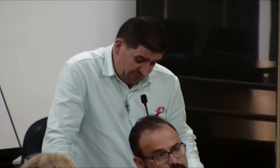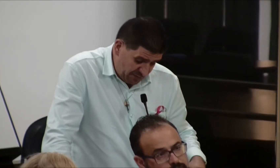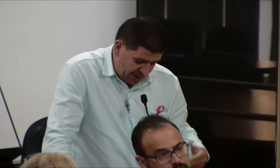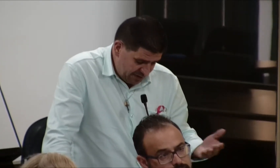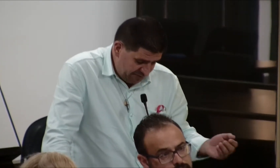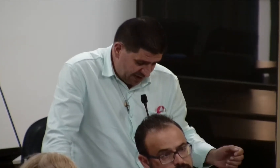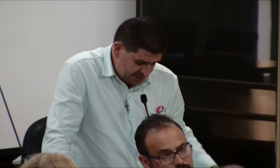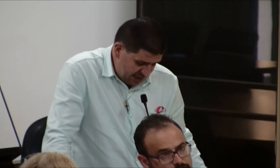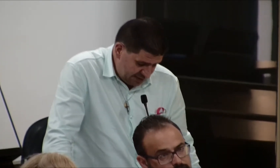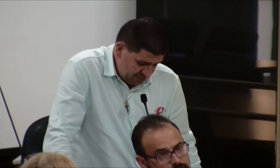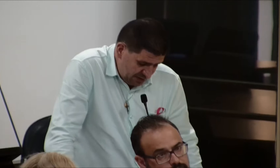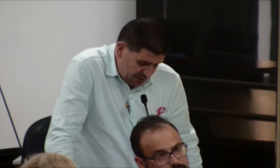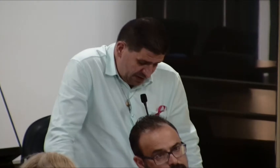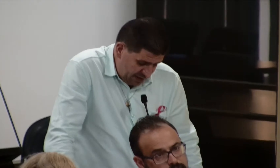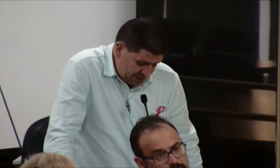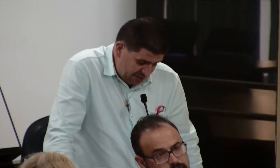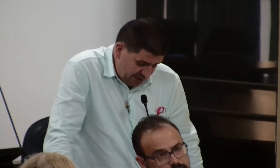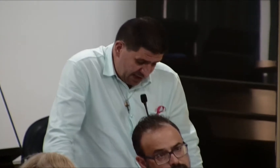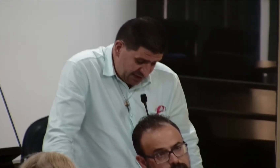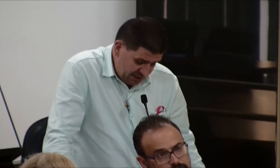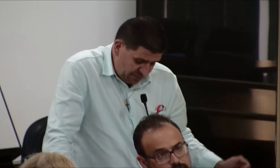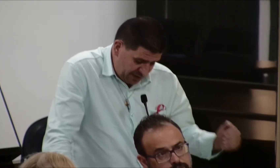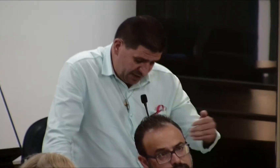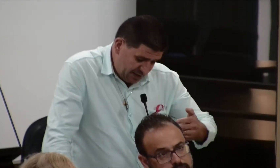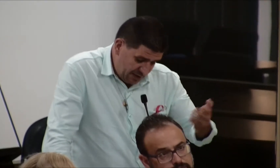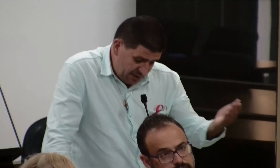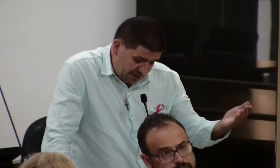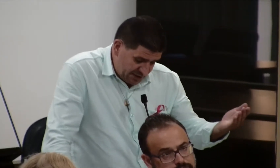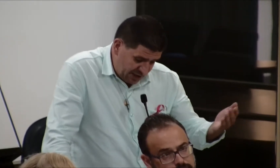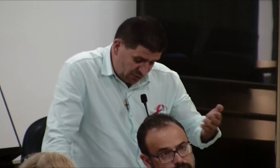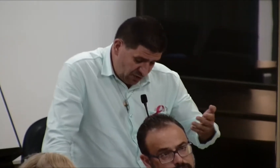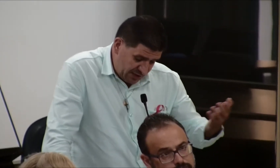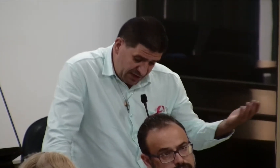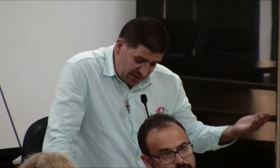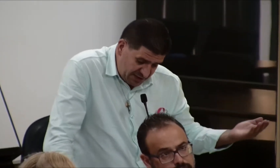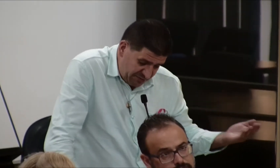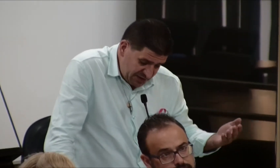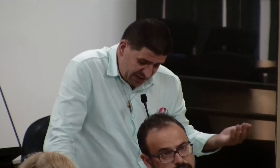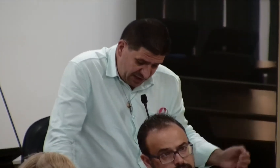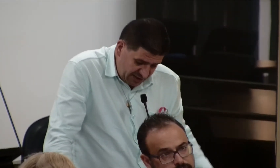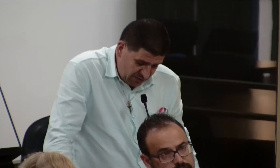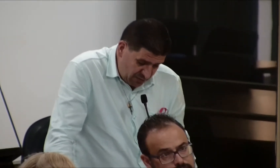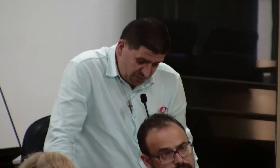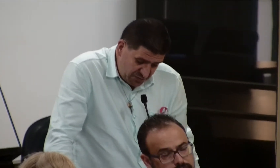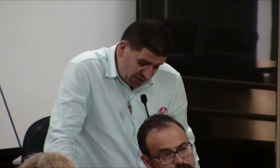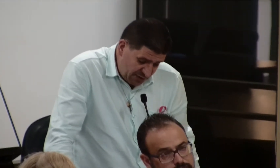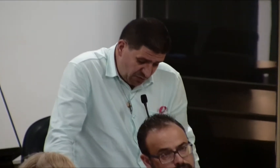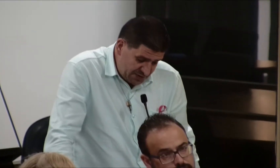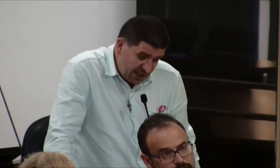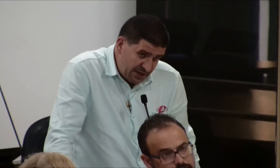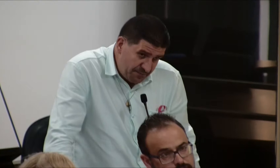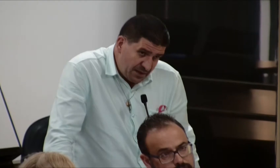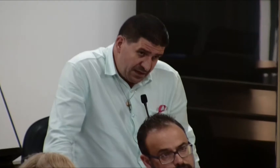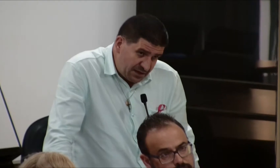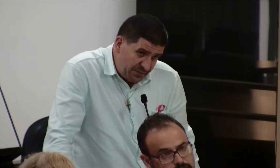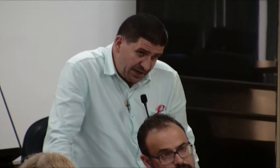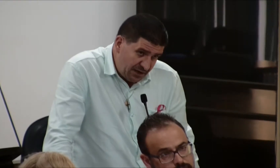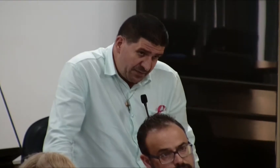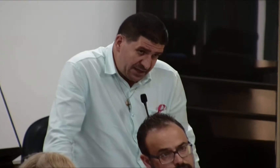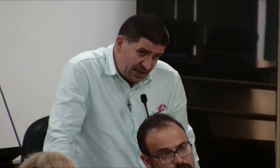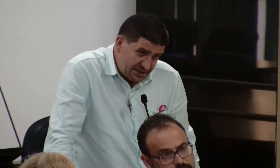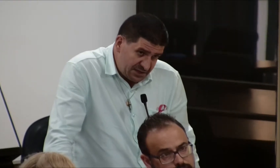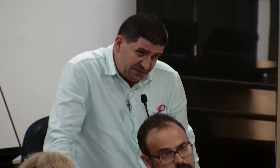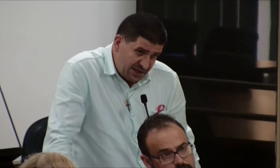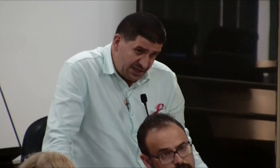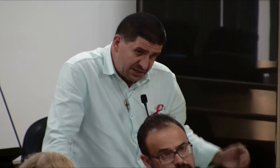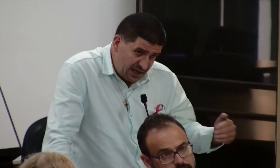for reformado e revitalizado, servirá tanto para a Igreja Católica, a Igreja Evangélica, como os moradores dali. E também